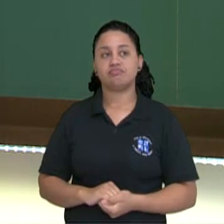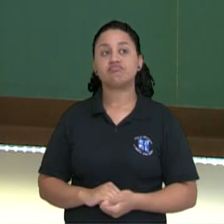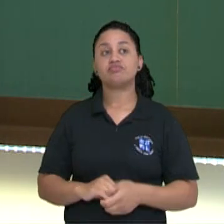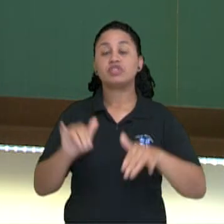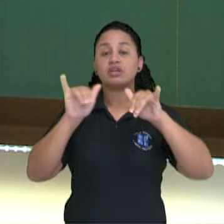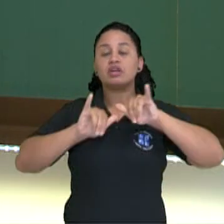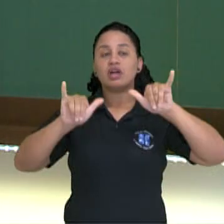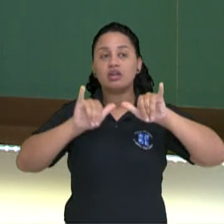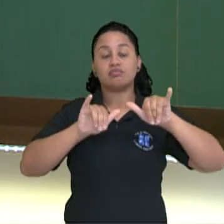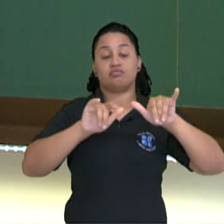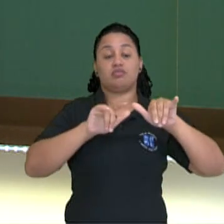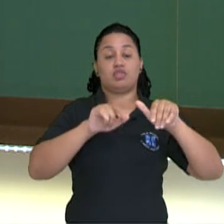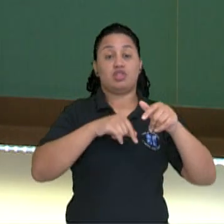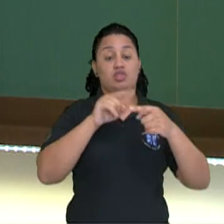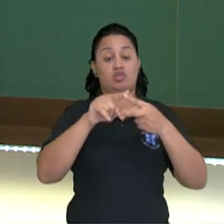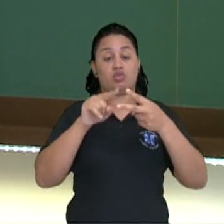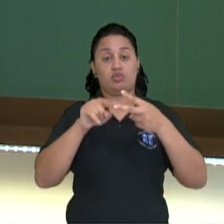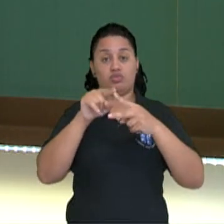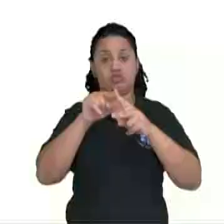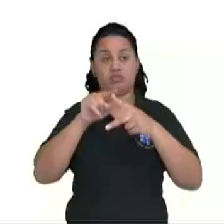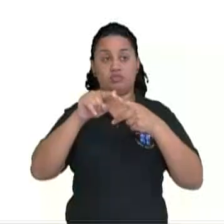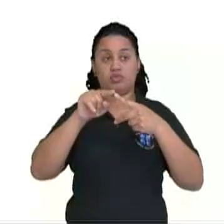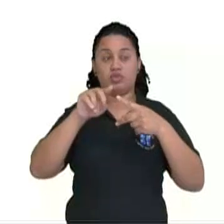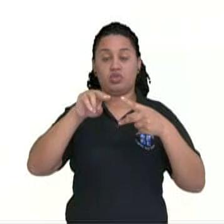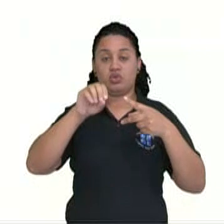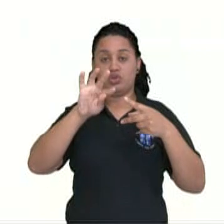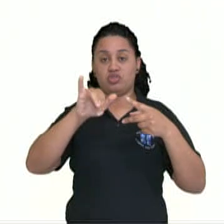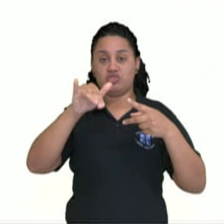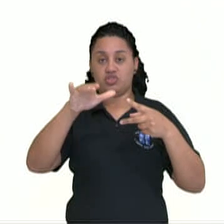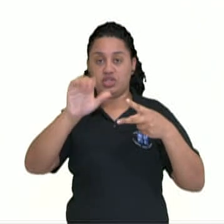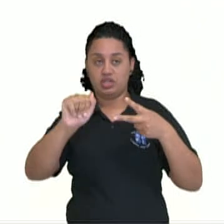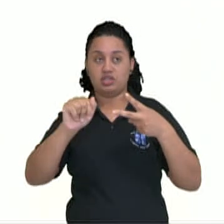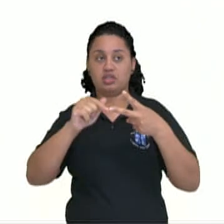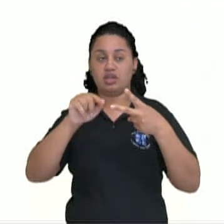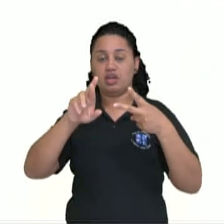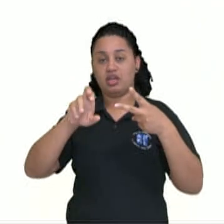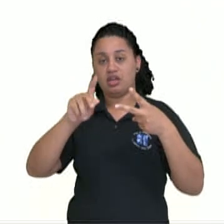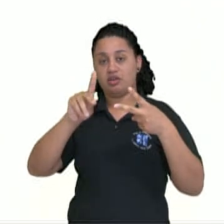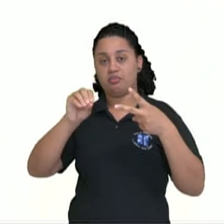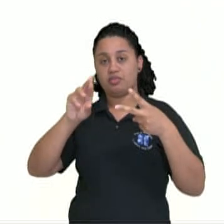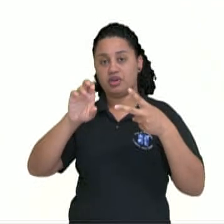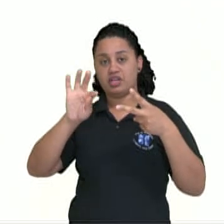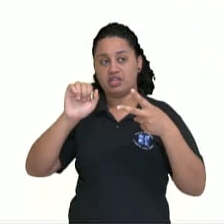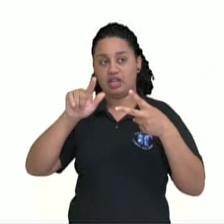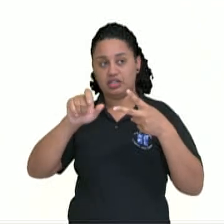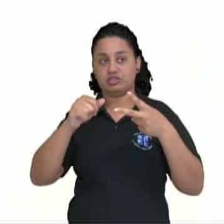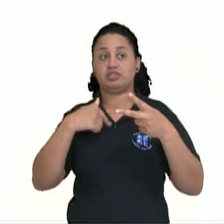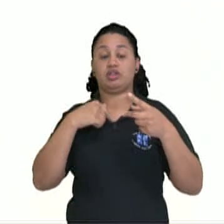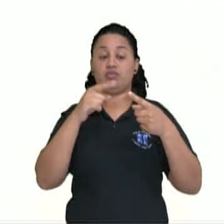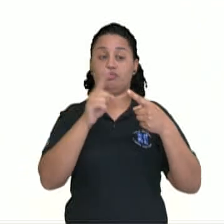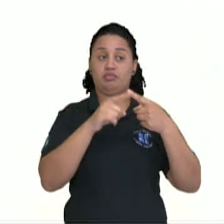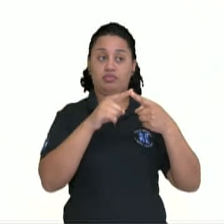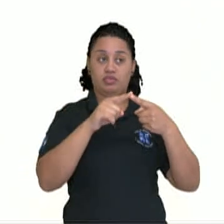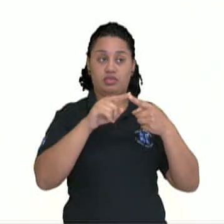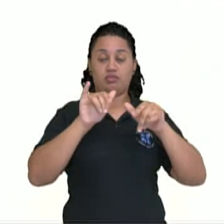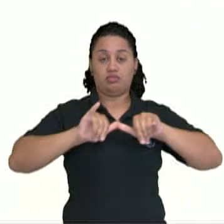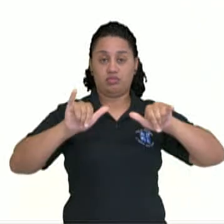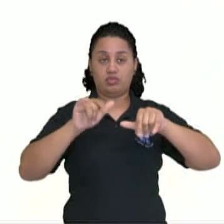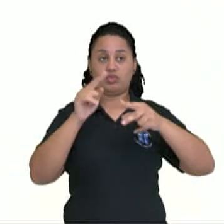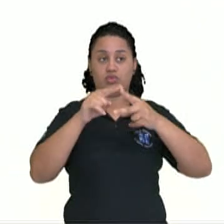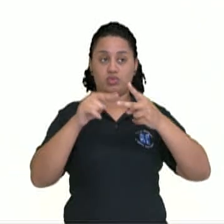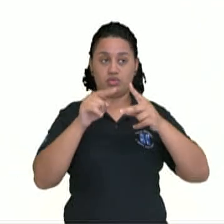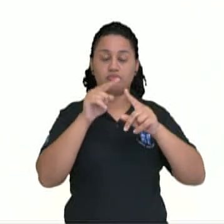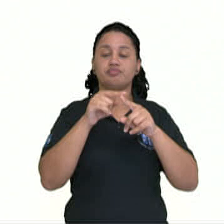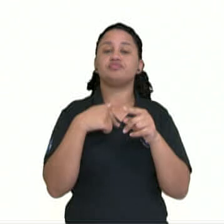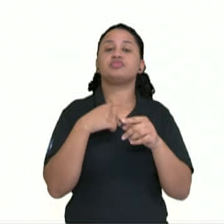Notícia e reportagem. Uma notícia deve observar os seguintes critérios. Então vamos direto aqui à questão da notícia. Ser